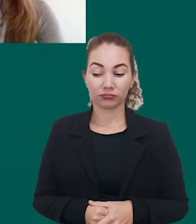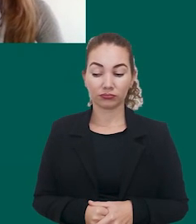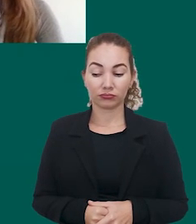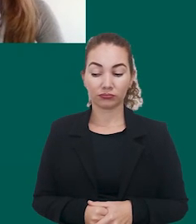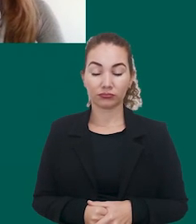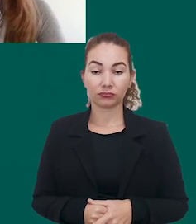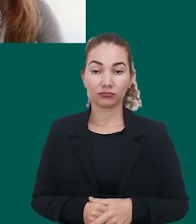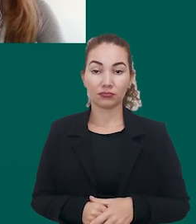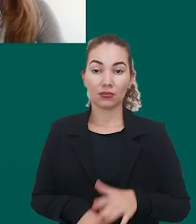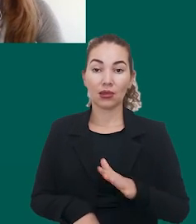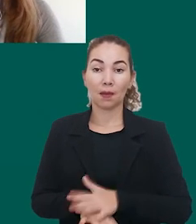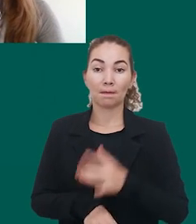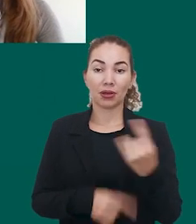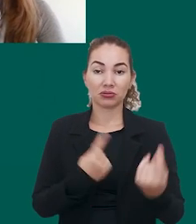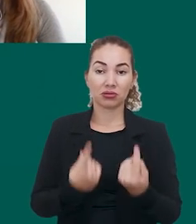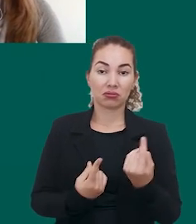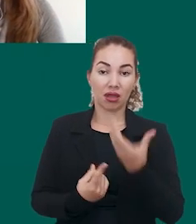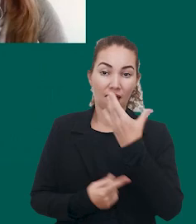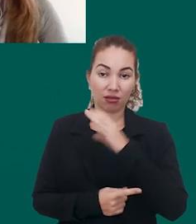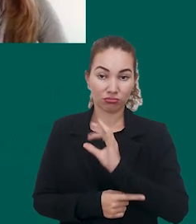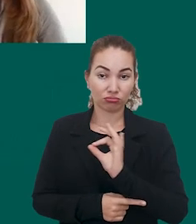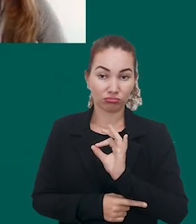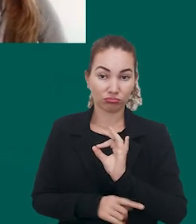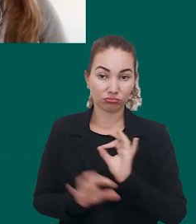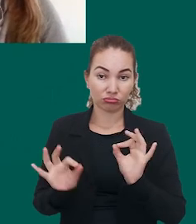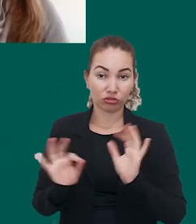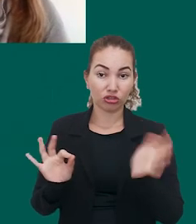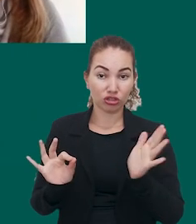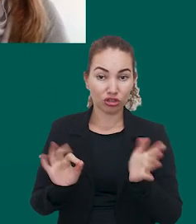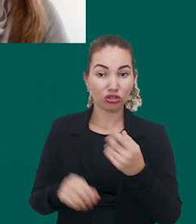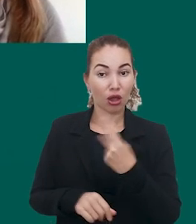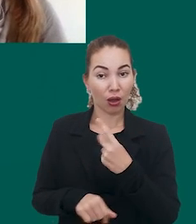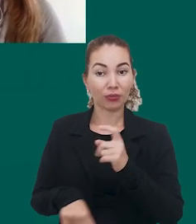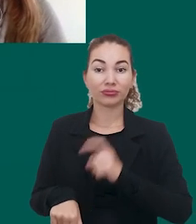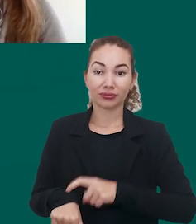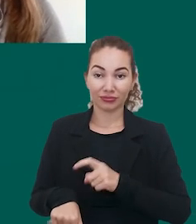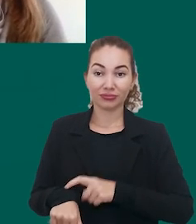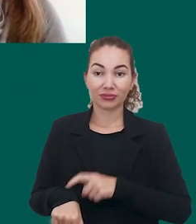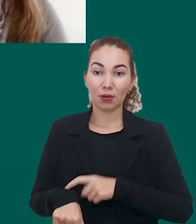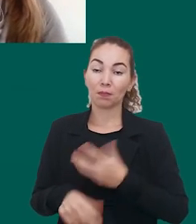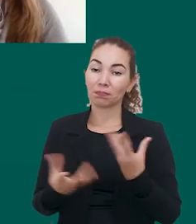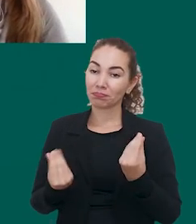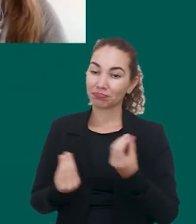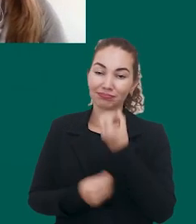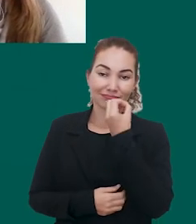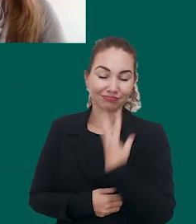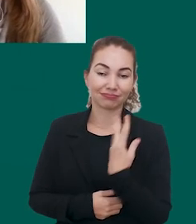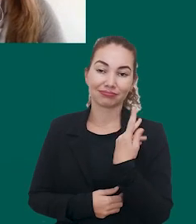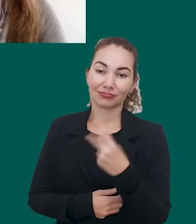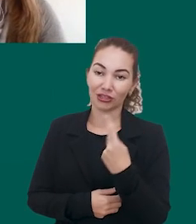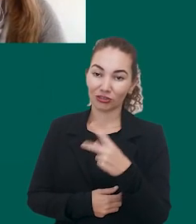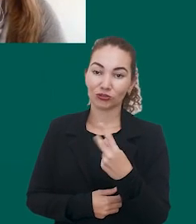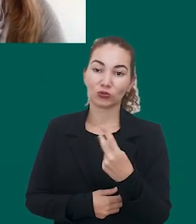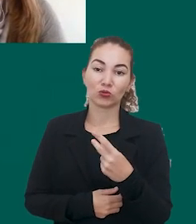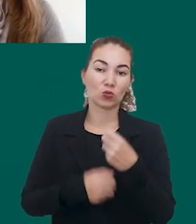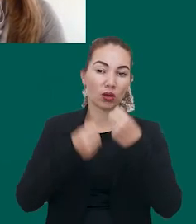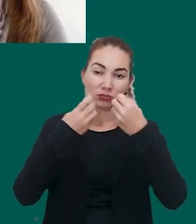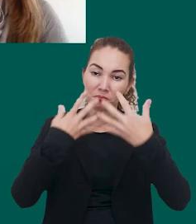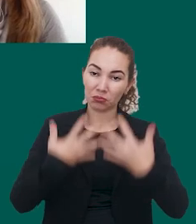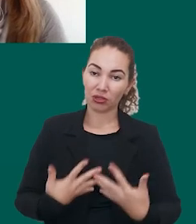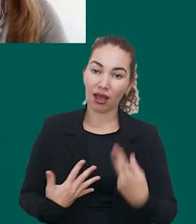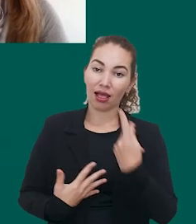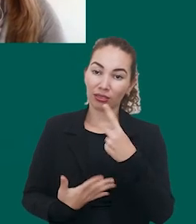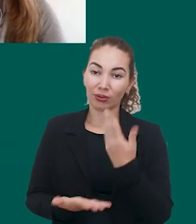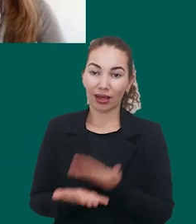Então, não sei se tem mais alguém, eu acho que já tomamos bastante o seu tempo, né? Foi muito bom a sua explanação, a